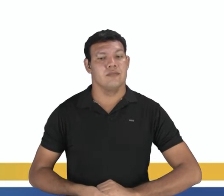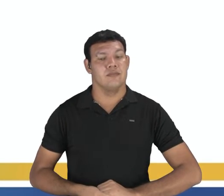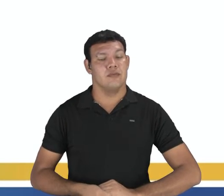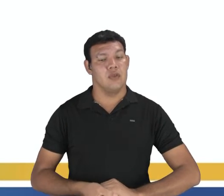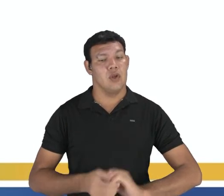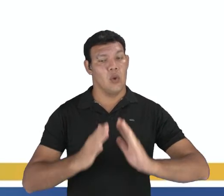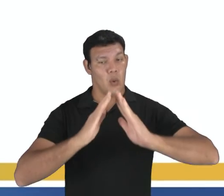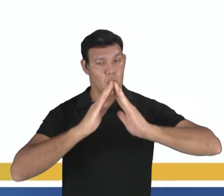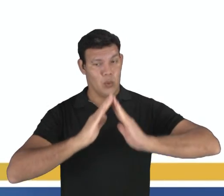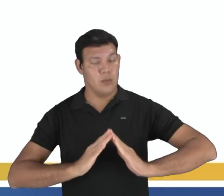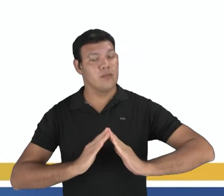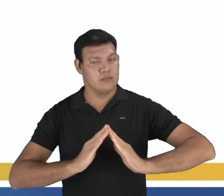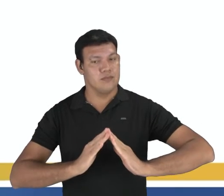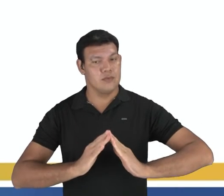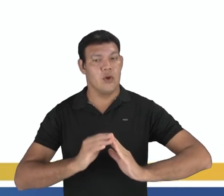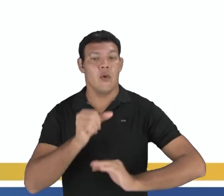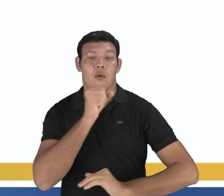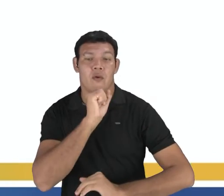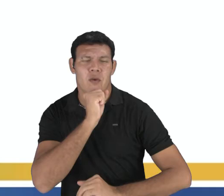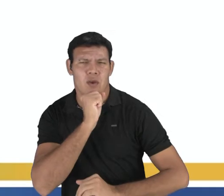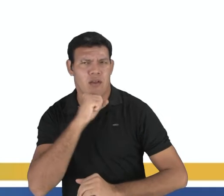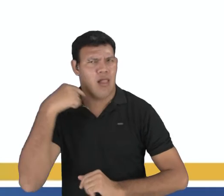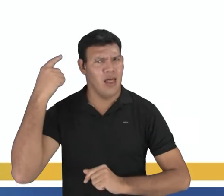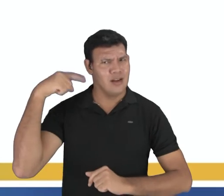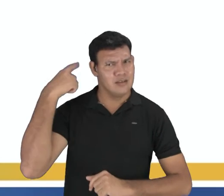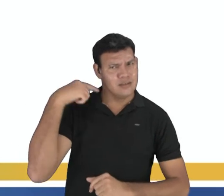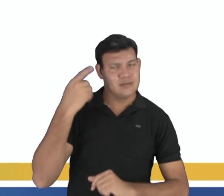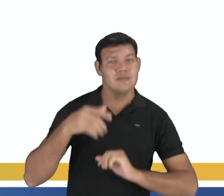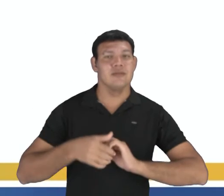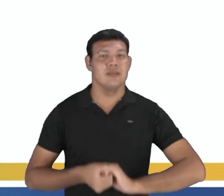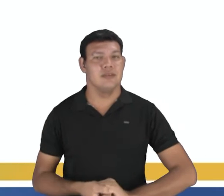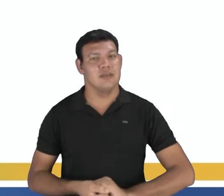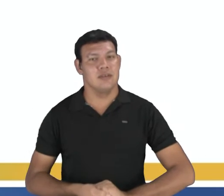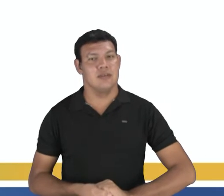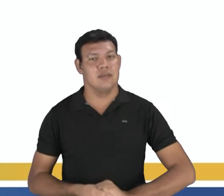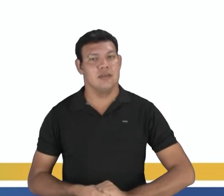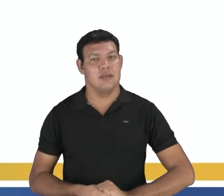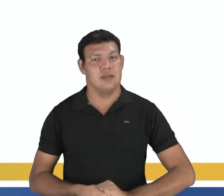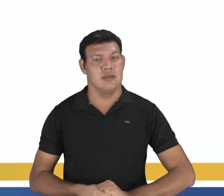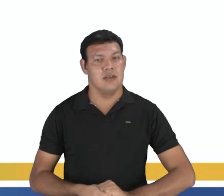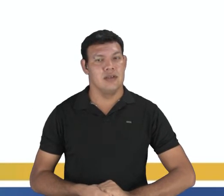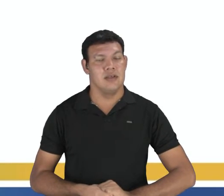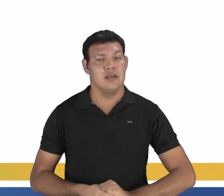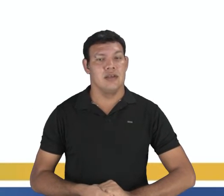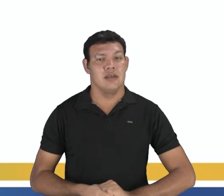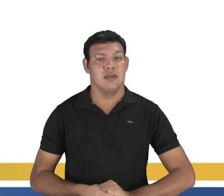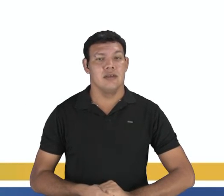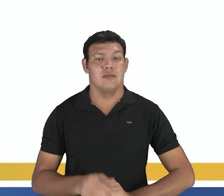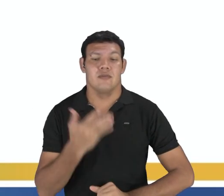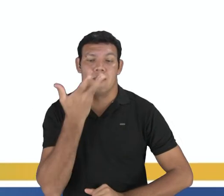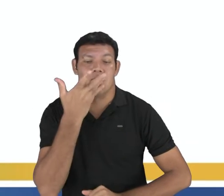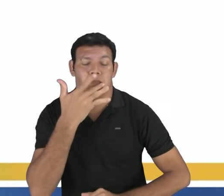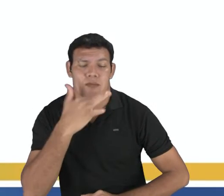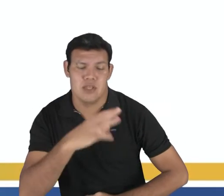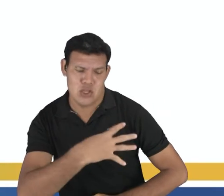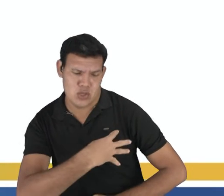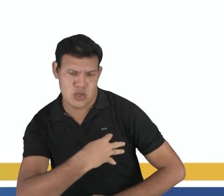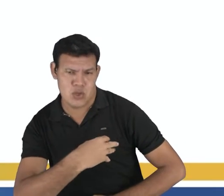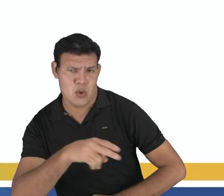ela mora com sua vovó louca por little baby sister a sua irmãzinha